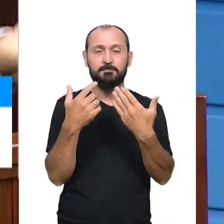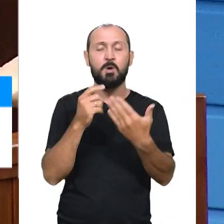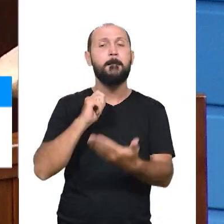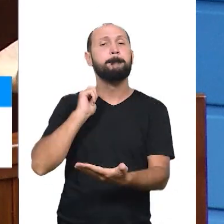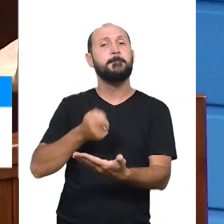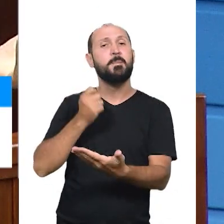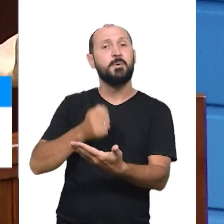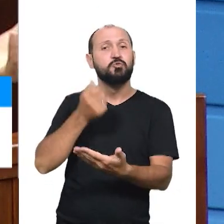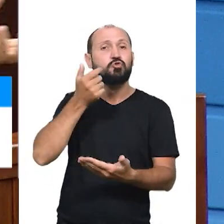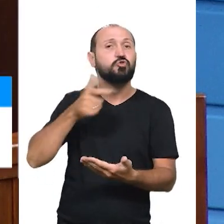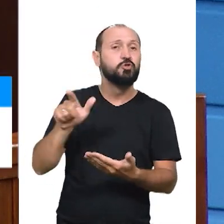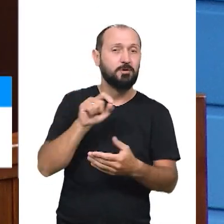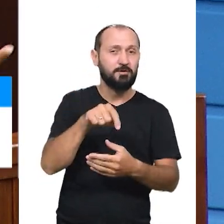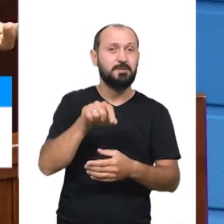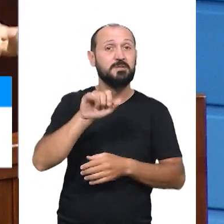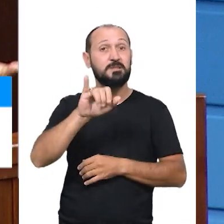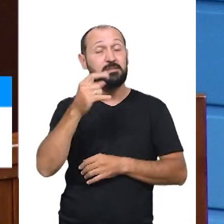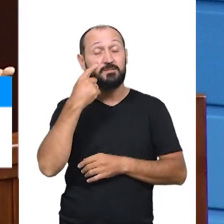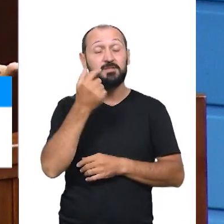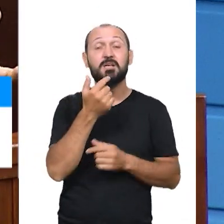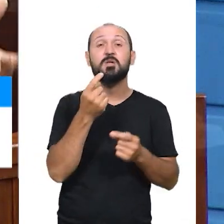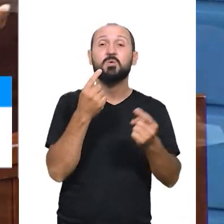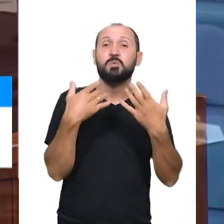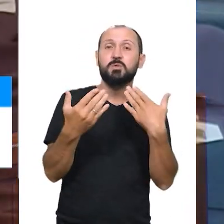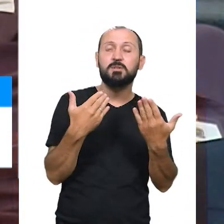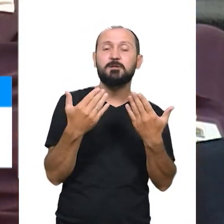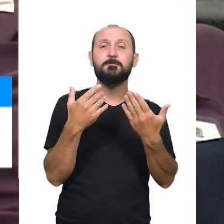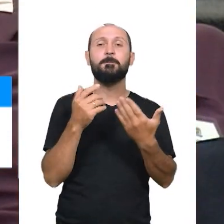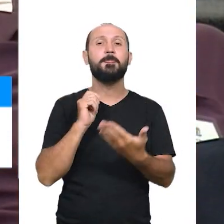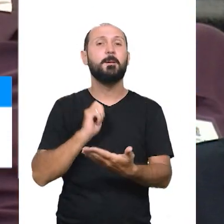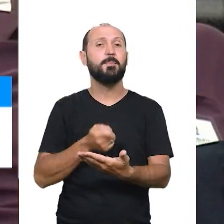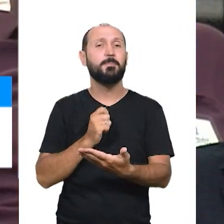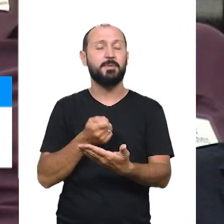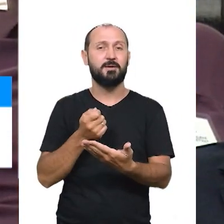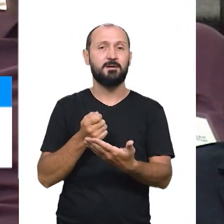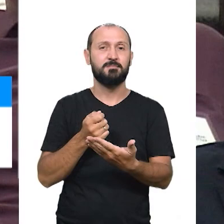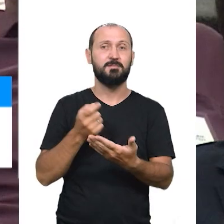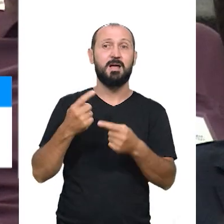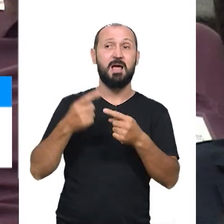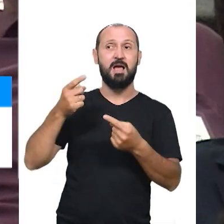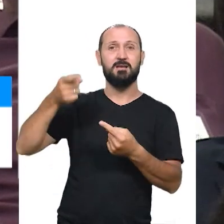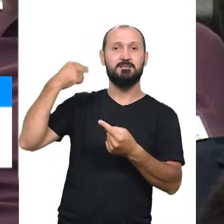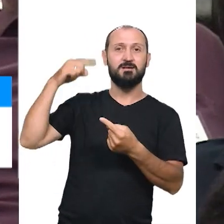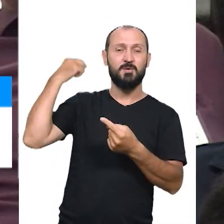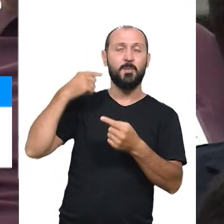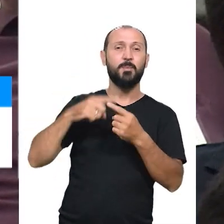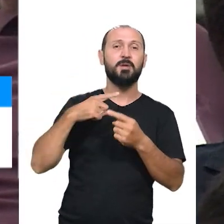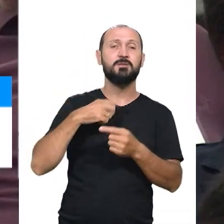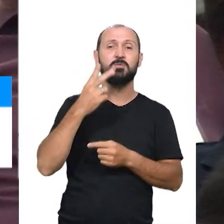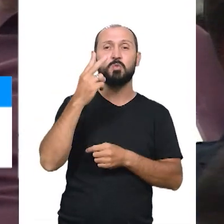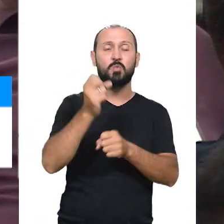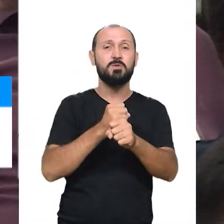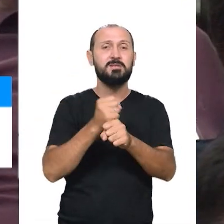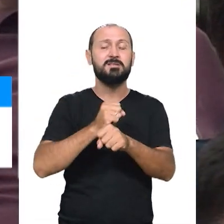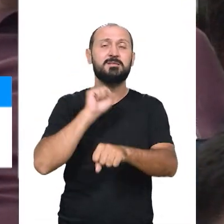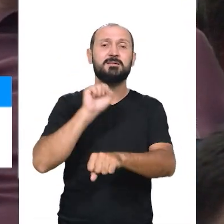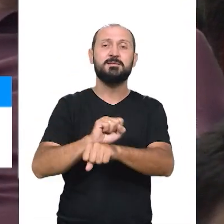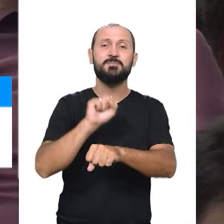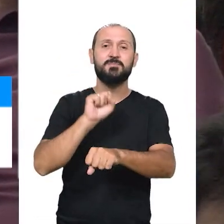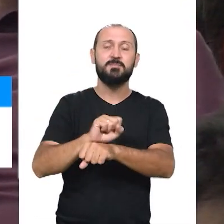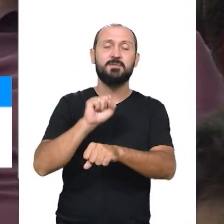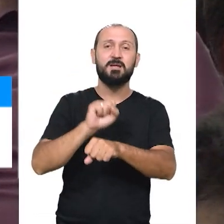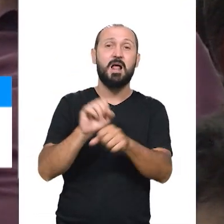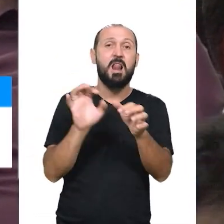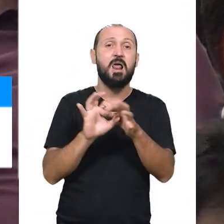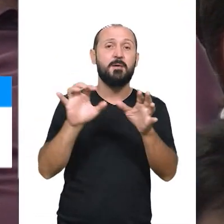discutir a relicitação se você não discutir a licitação, porque nós ainda vamos ficar mais 2